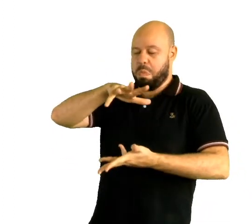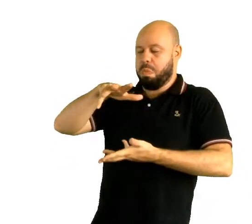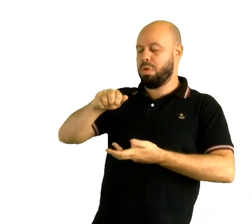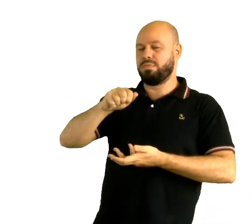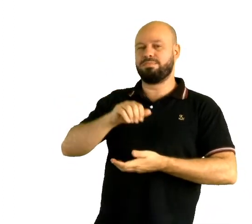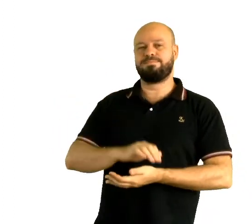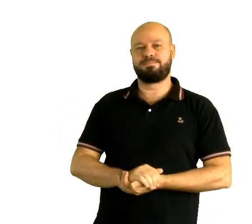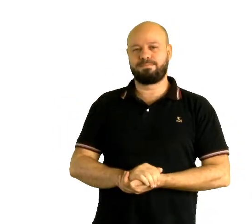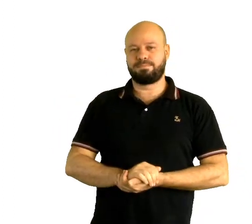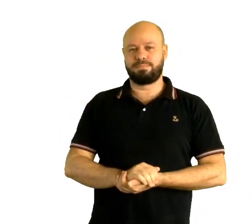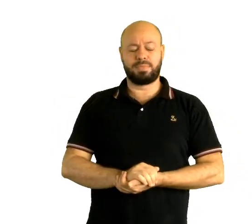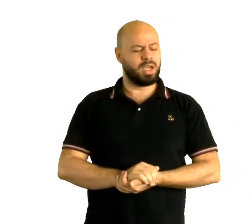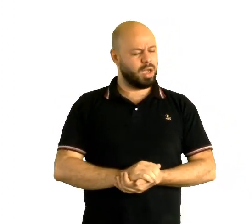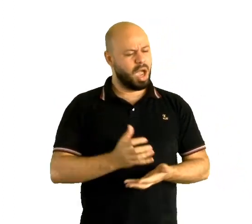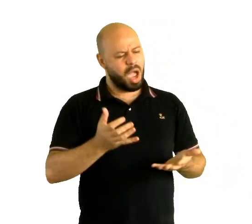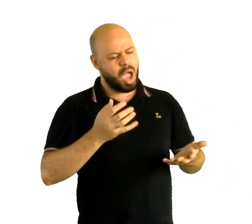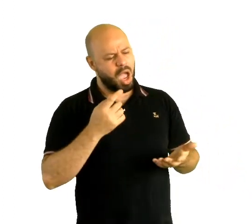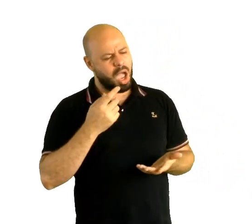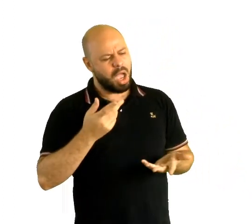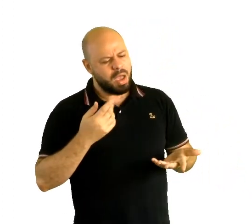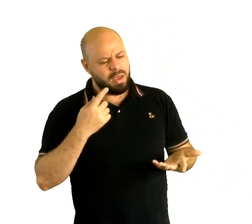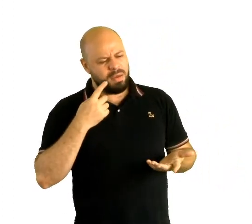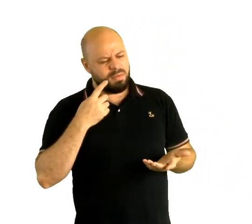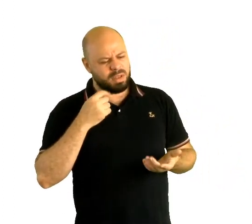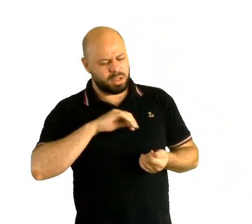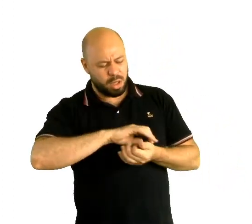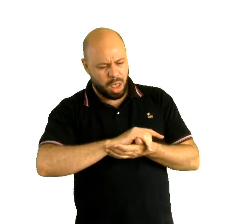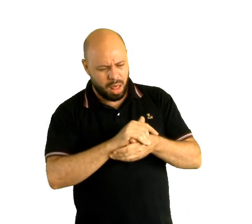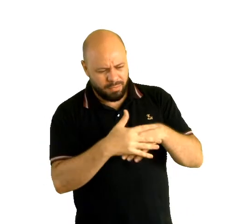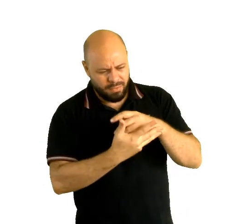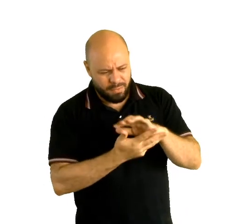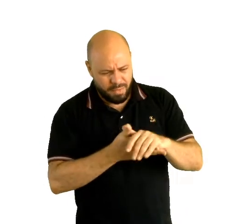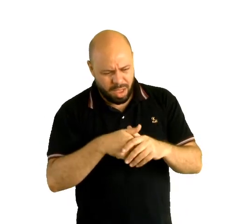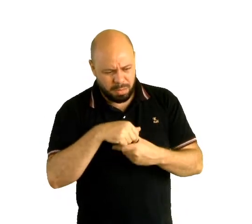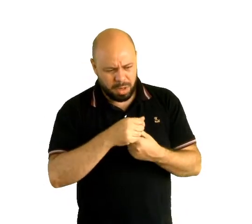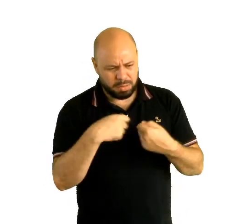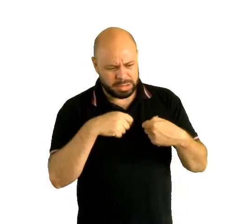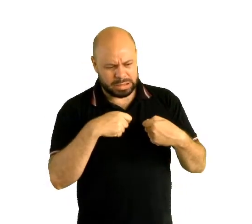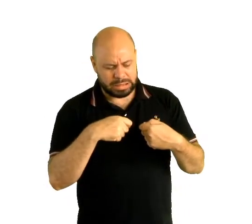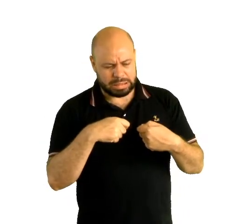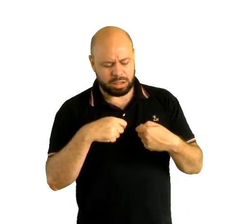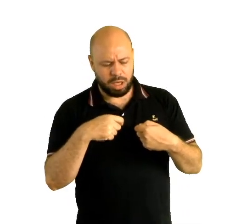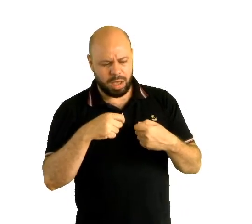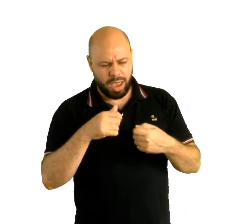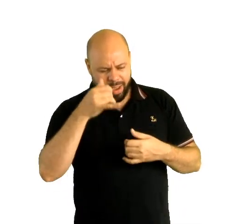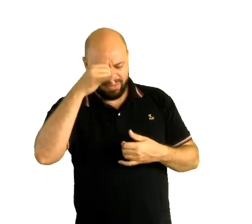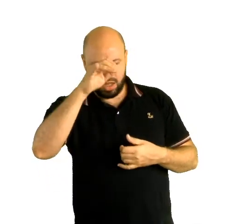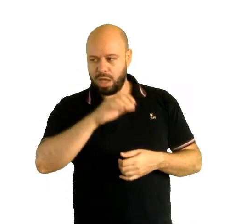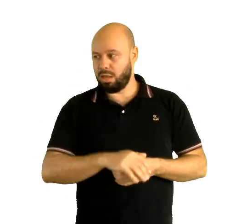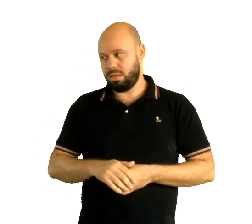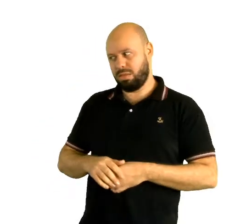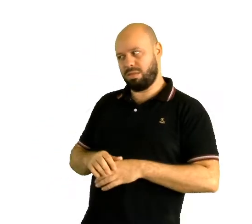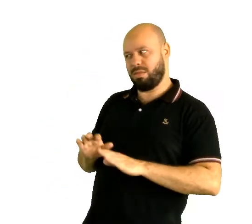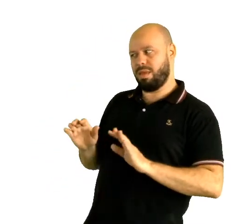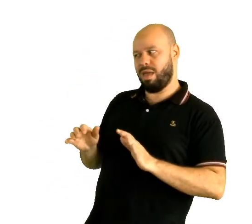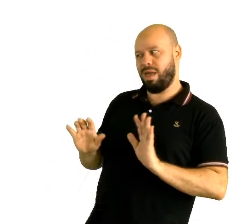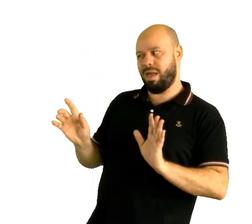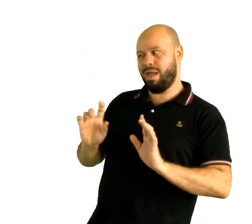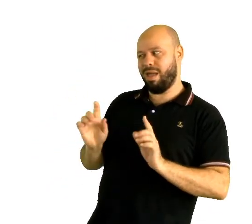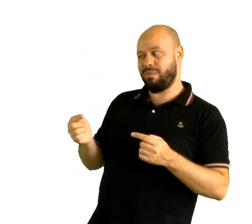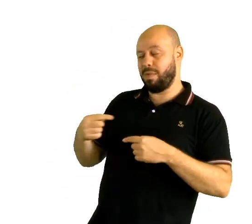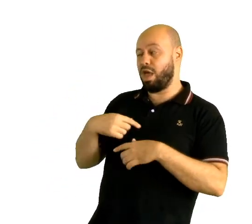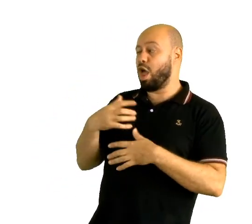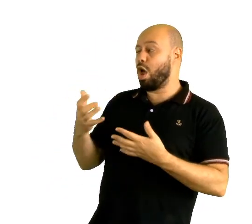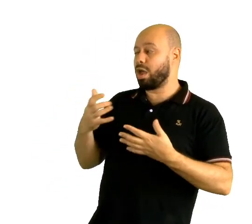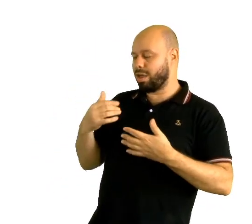mundialmente. Quer dizer, lavaram as mãos para o seu possível sucesso? Ao contrário, até